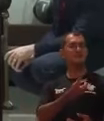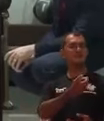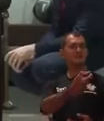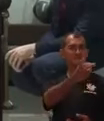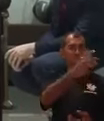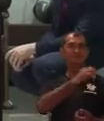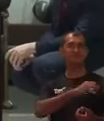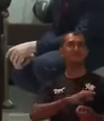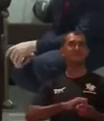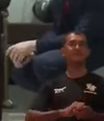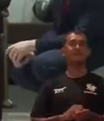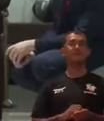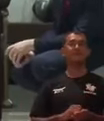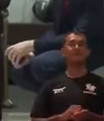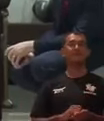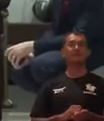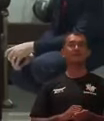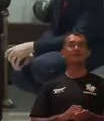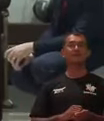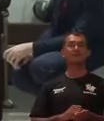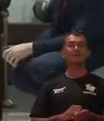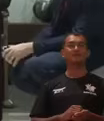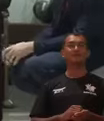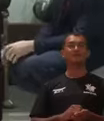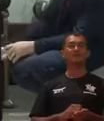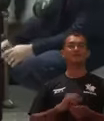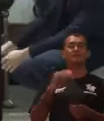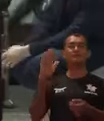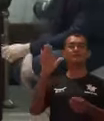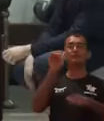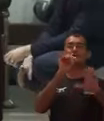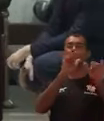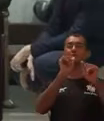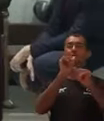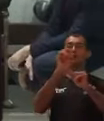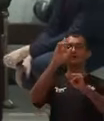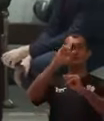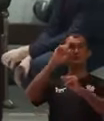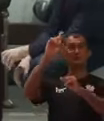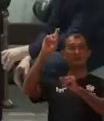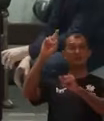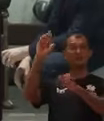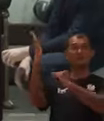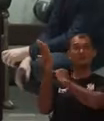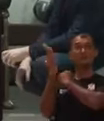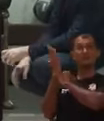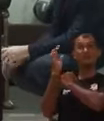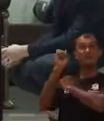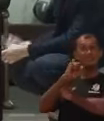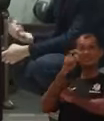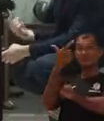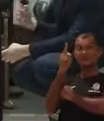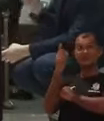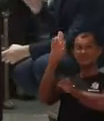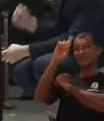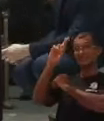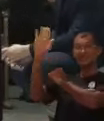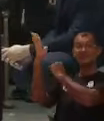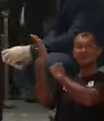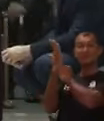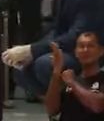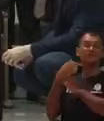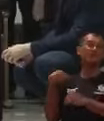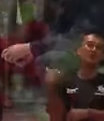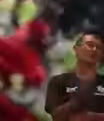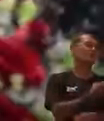sempre. Oxalá se não fora o Senhor em nosso favor, nós já estaríamos totalmente